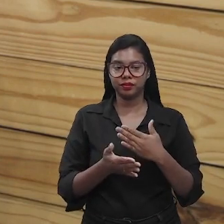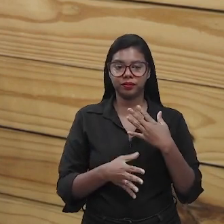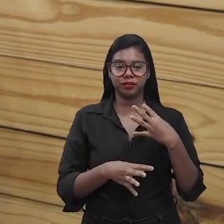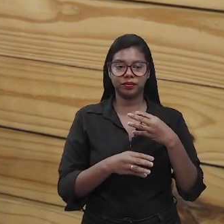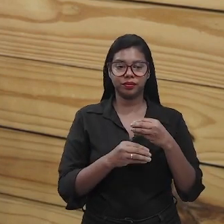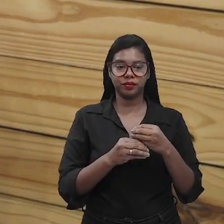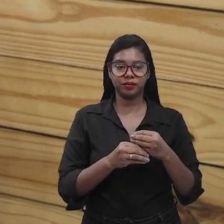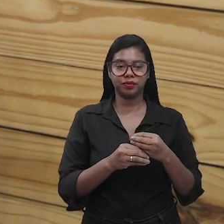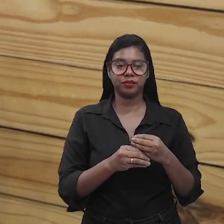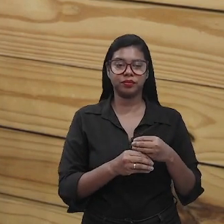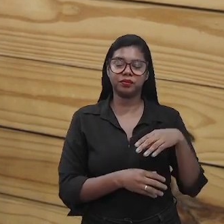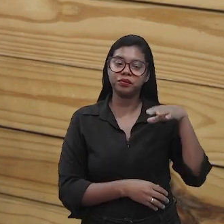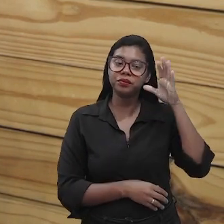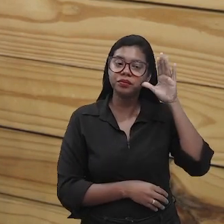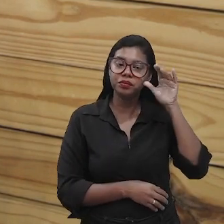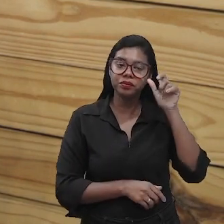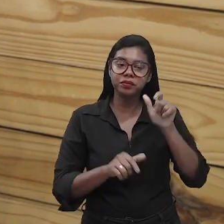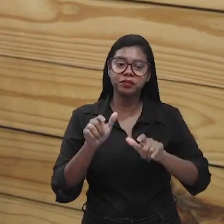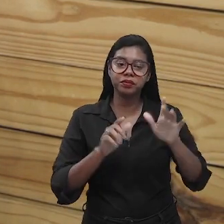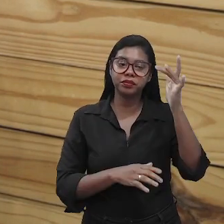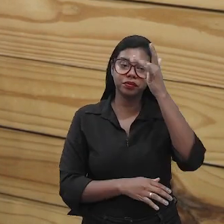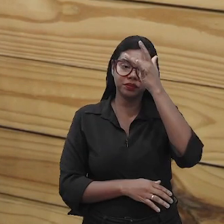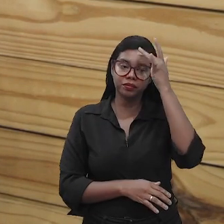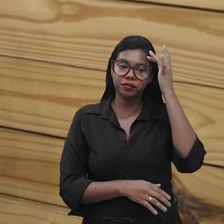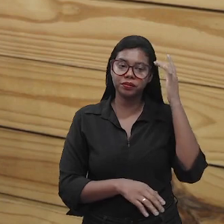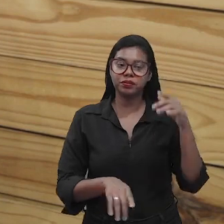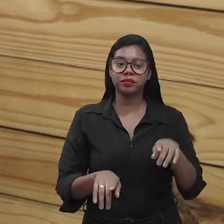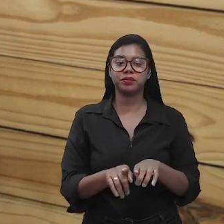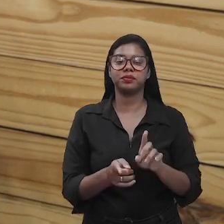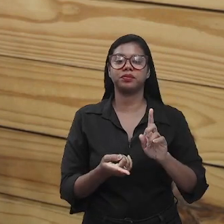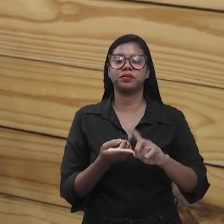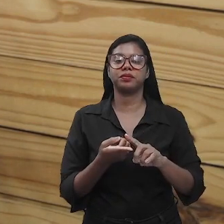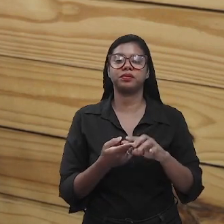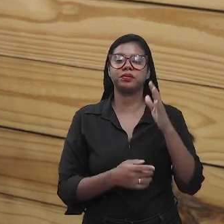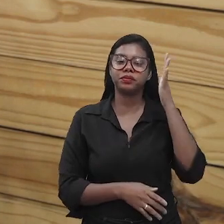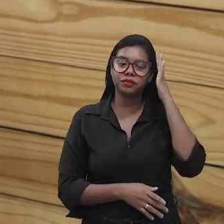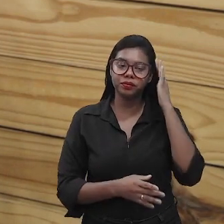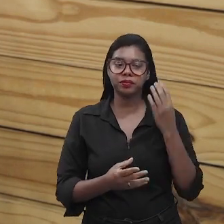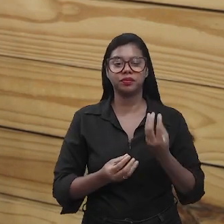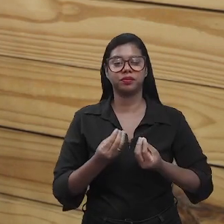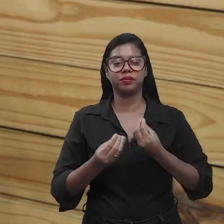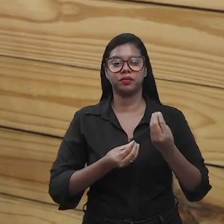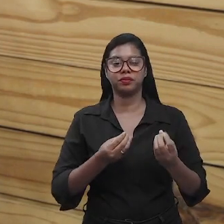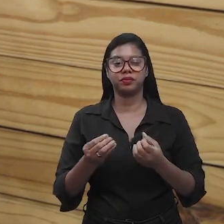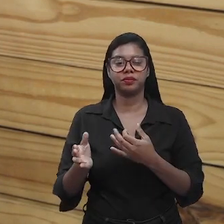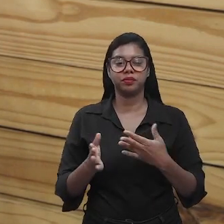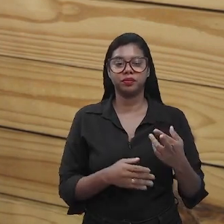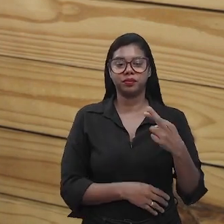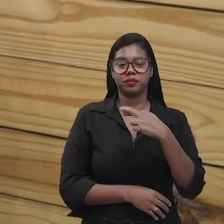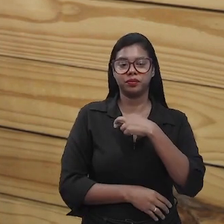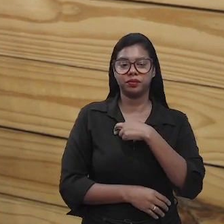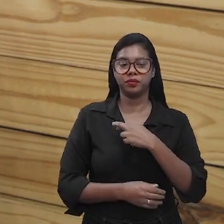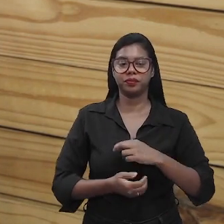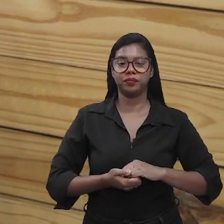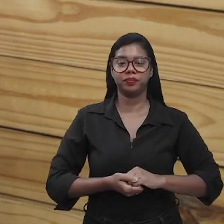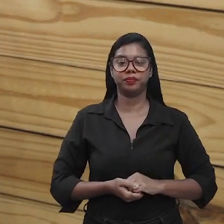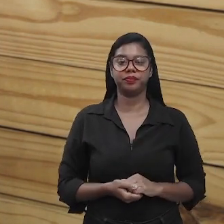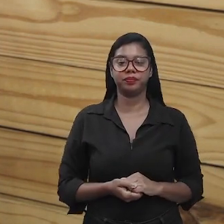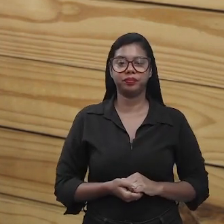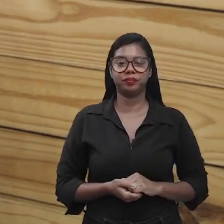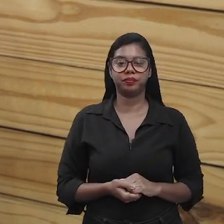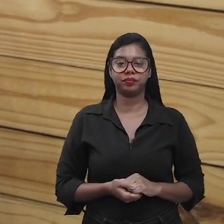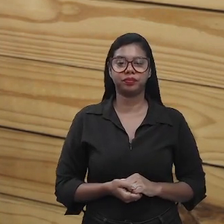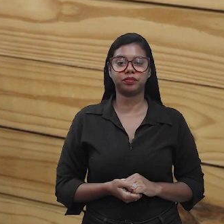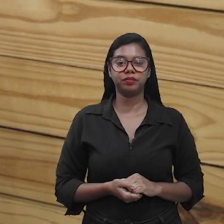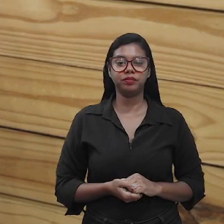curiosidade das pessoas, de algumas pessoas, para entender como é que se dá o processo de escrita de um romance. Então, tentando puxar esse gancho, usar